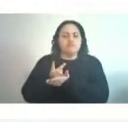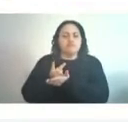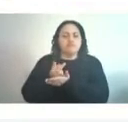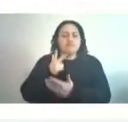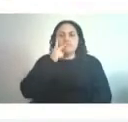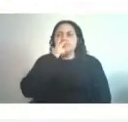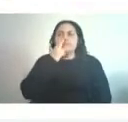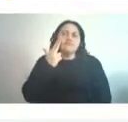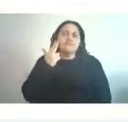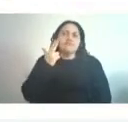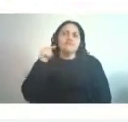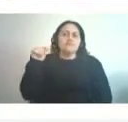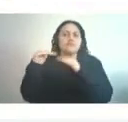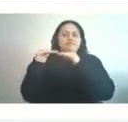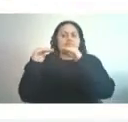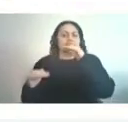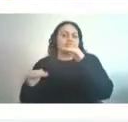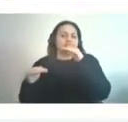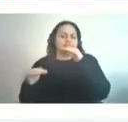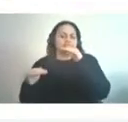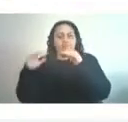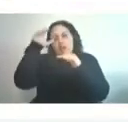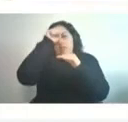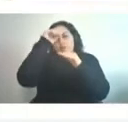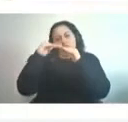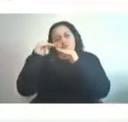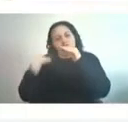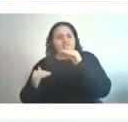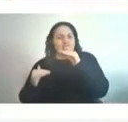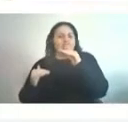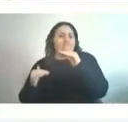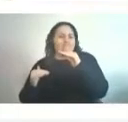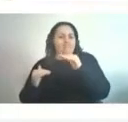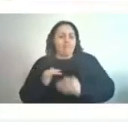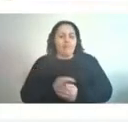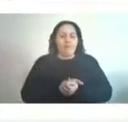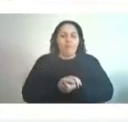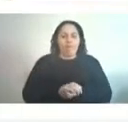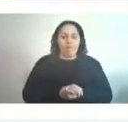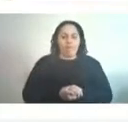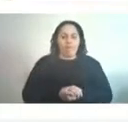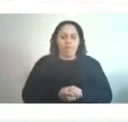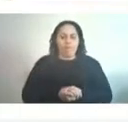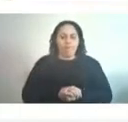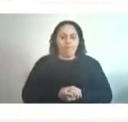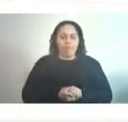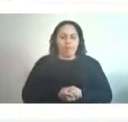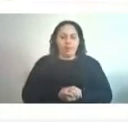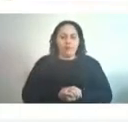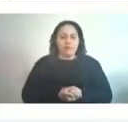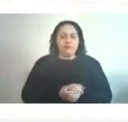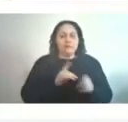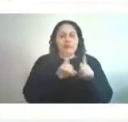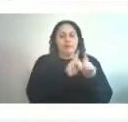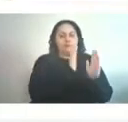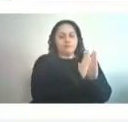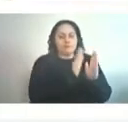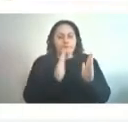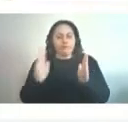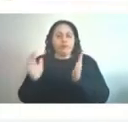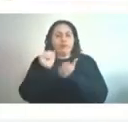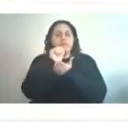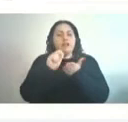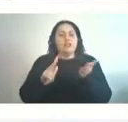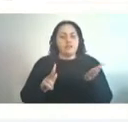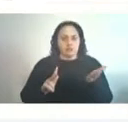na escala mais baixa do processo de aprendizagem, né? Ordem nos processos de avaliação, né, que em geral tem os seus